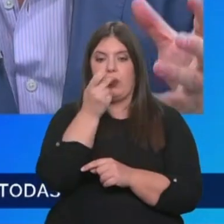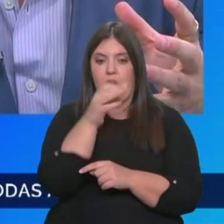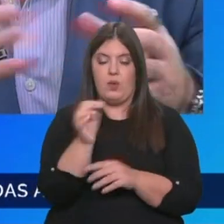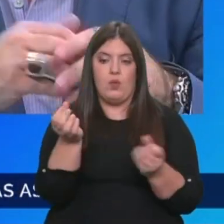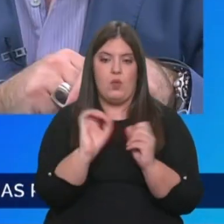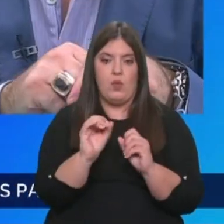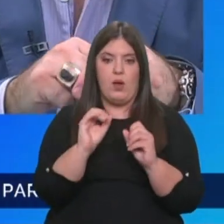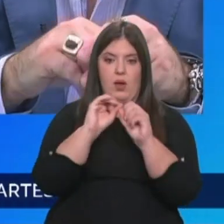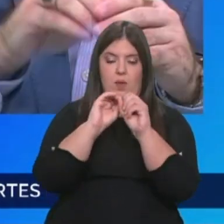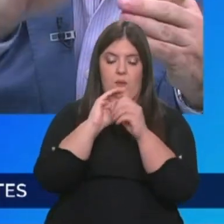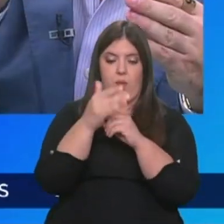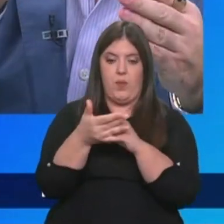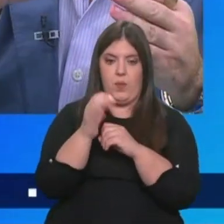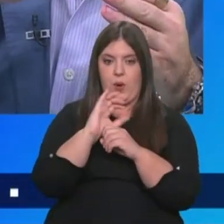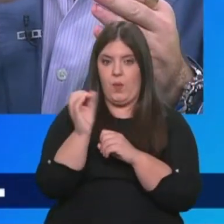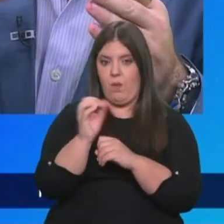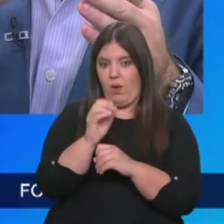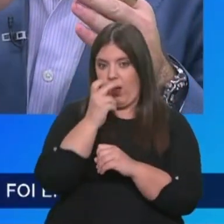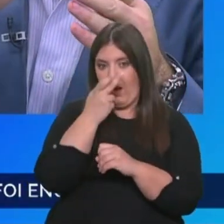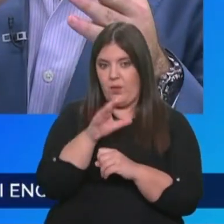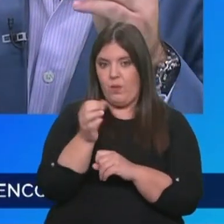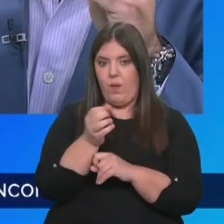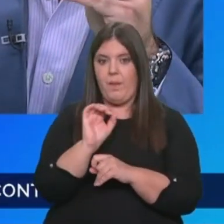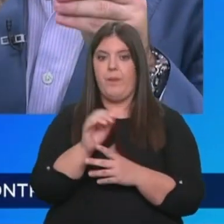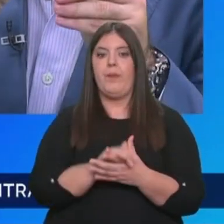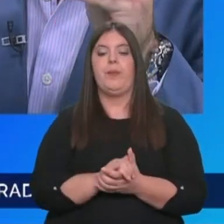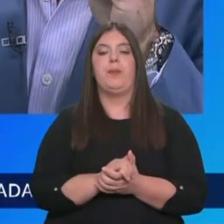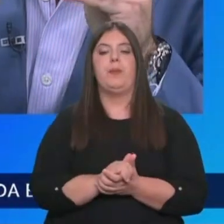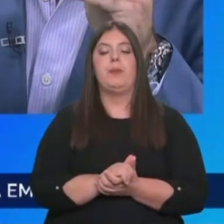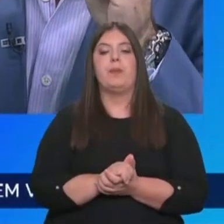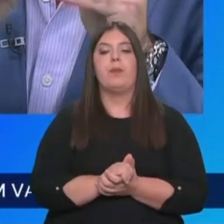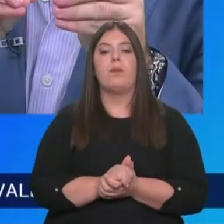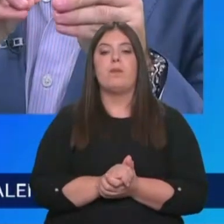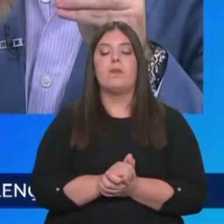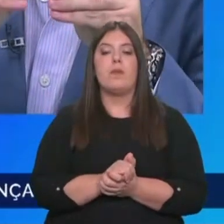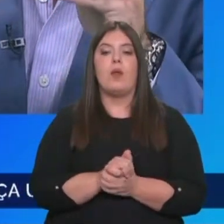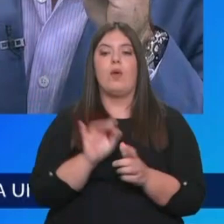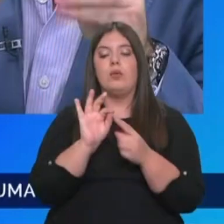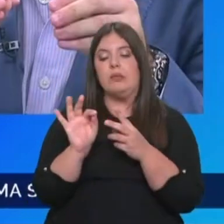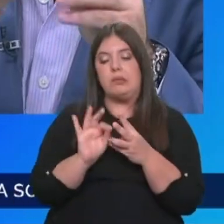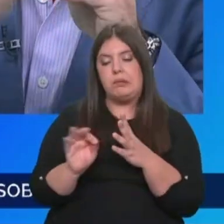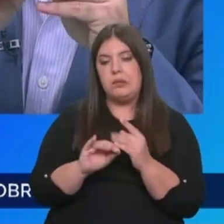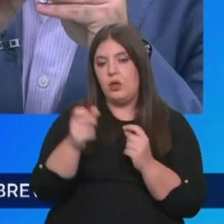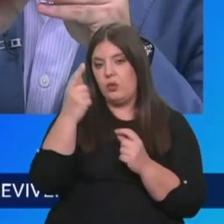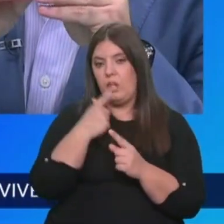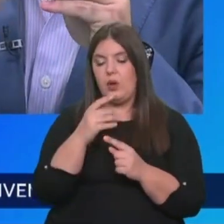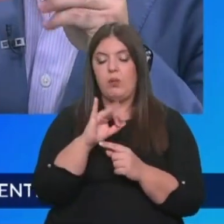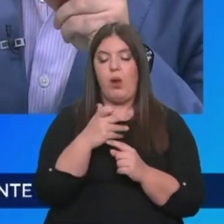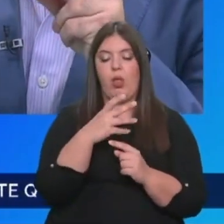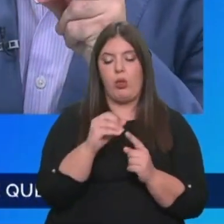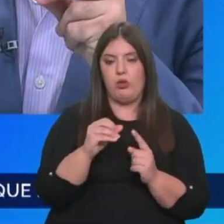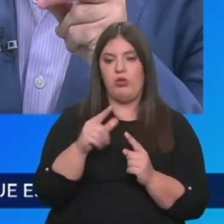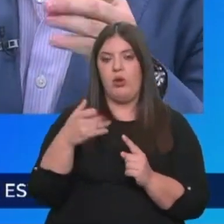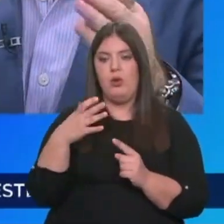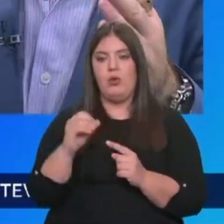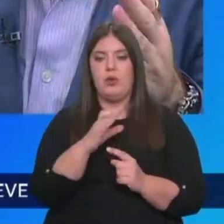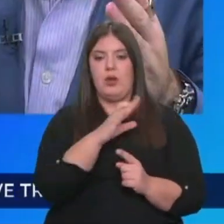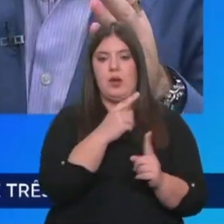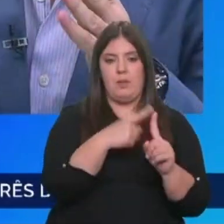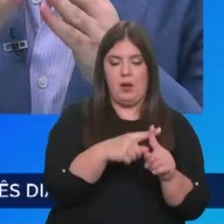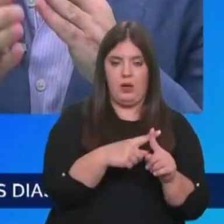sem atmosfera, e quando estas partículas do vento solar, sobretudo prótons e neutrões, prótons